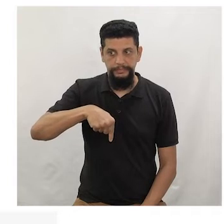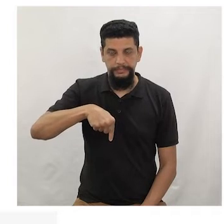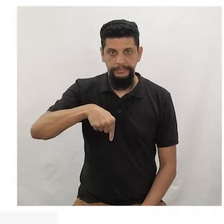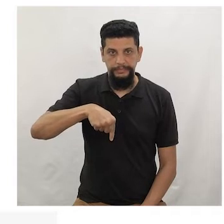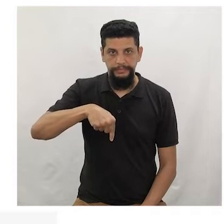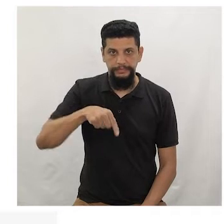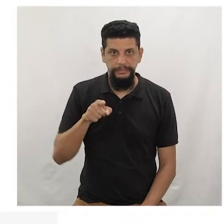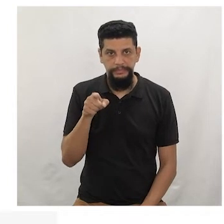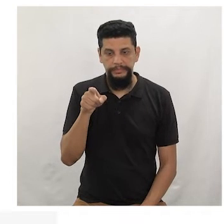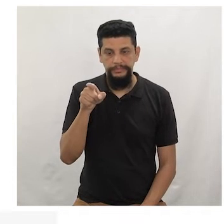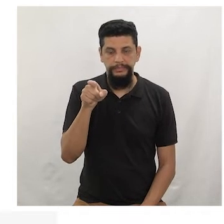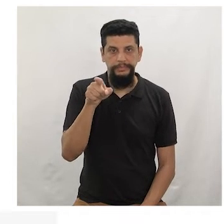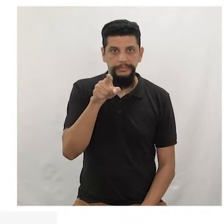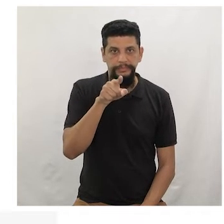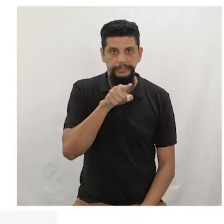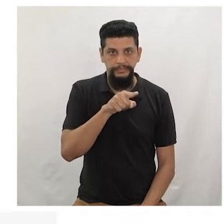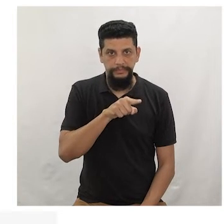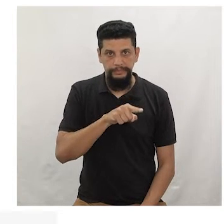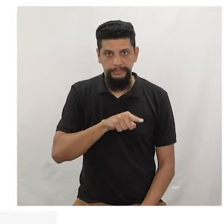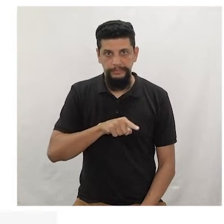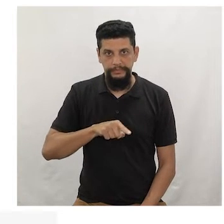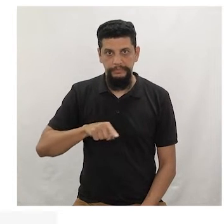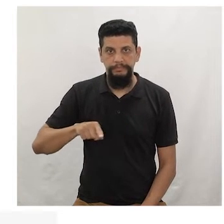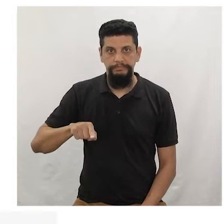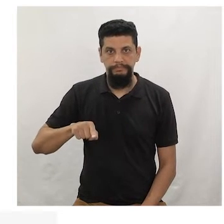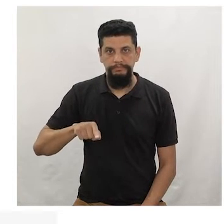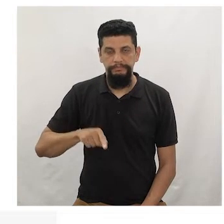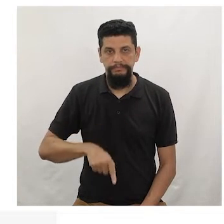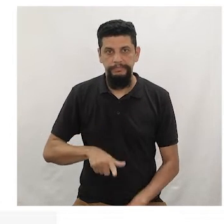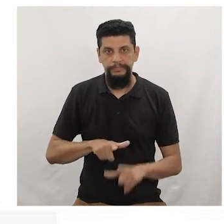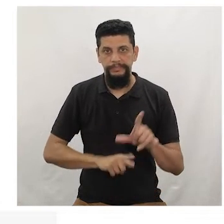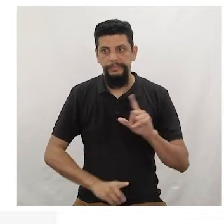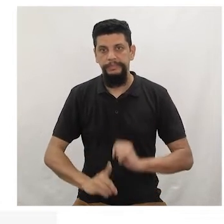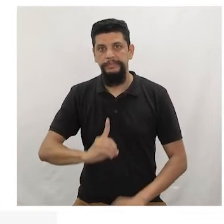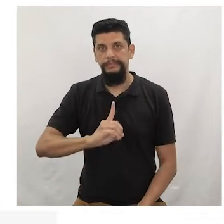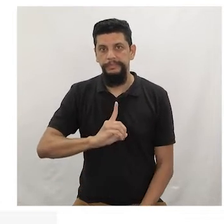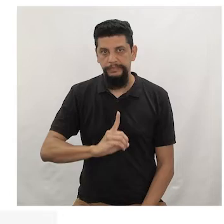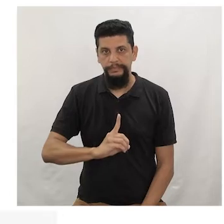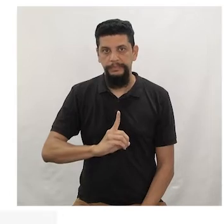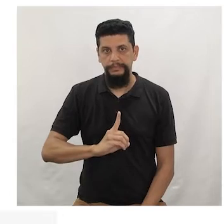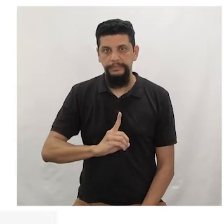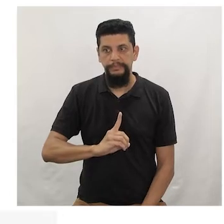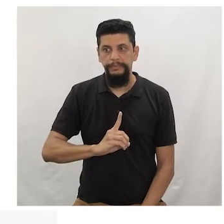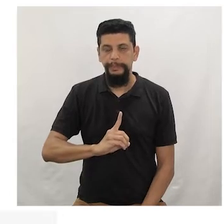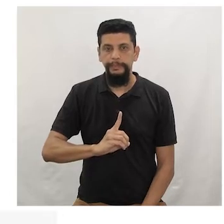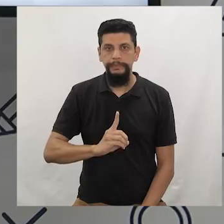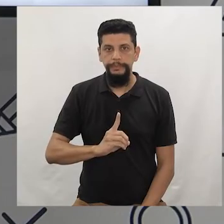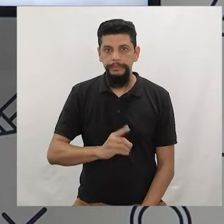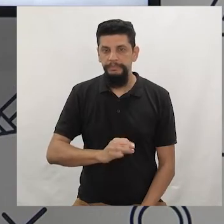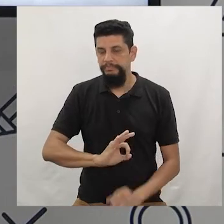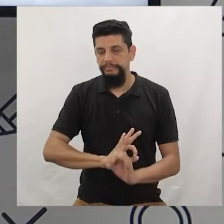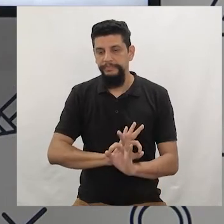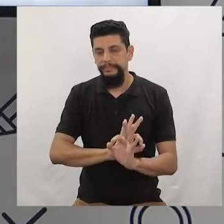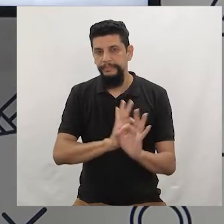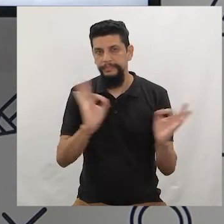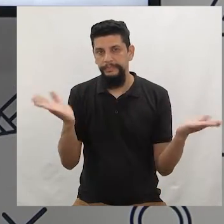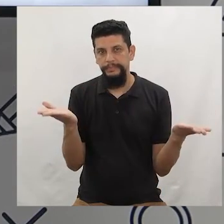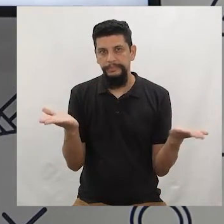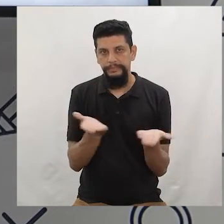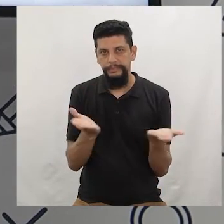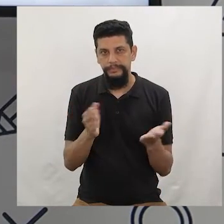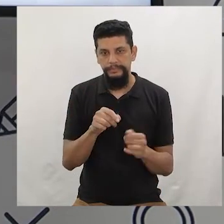Desce e forma uma curva. É a letra D.